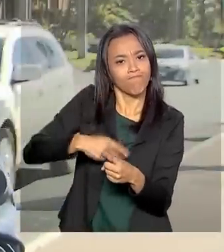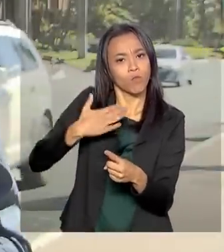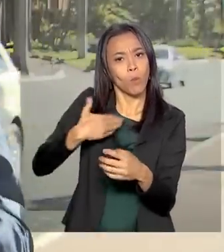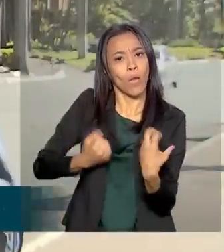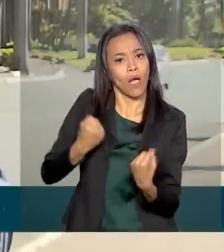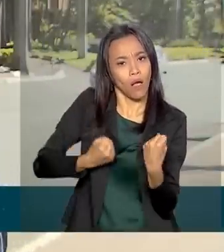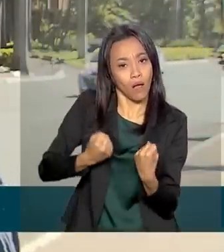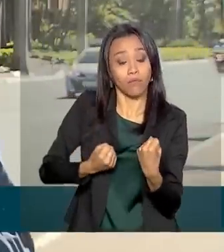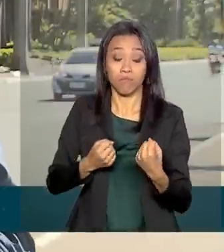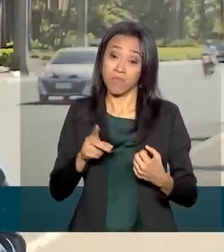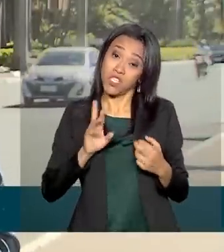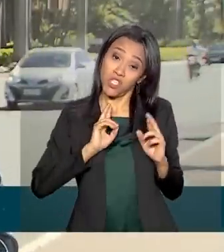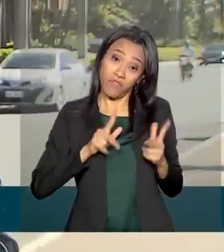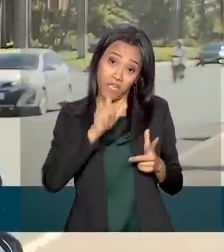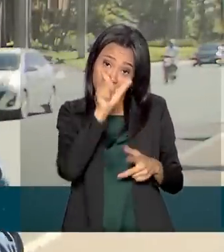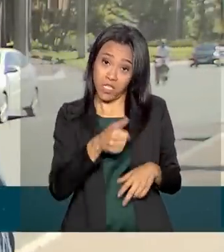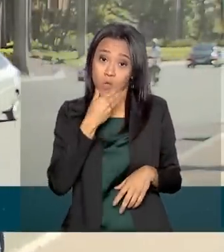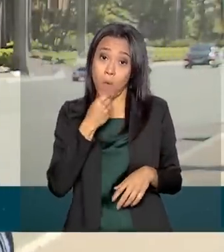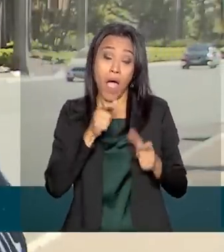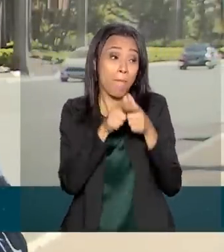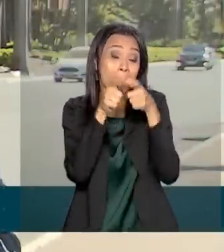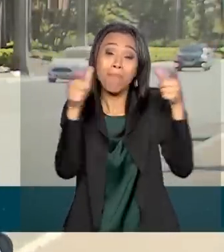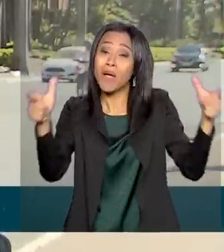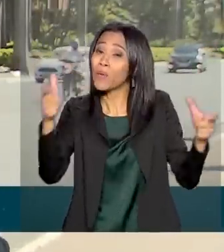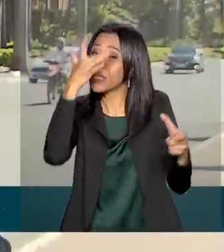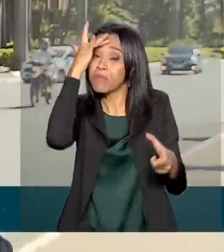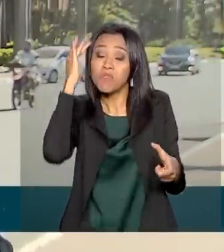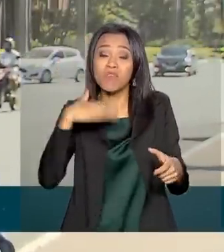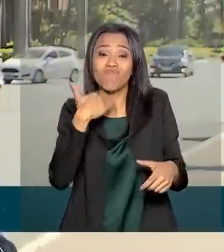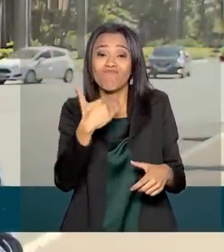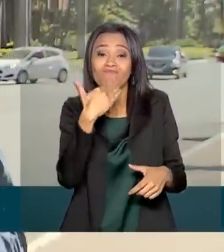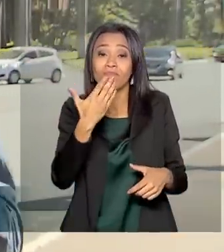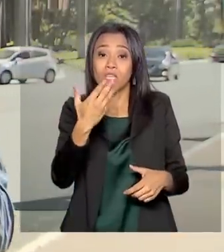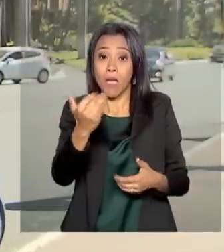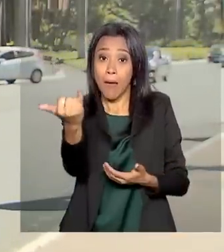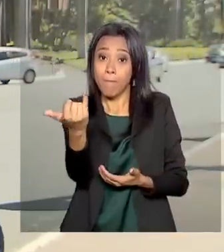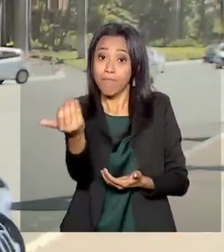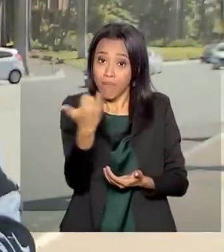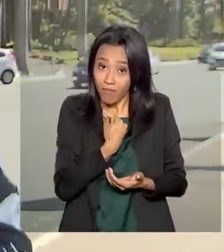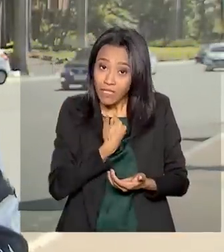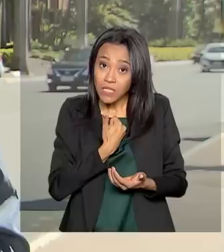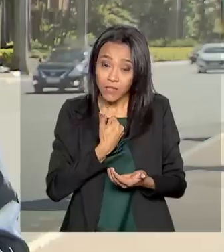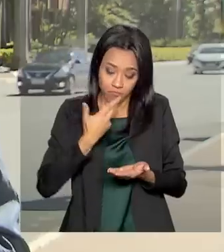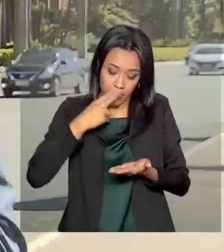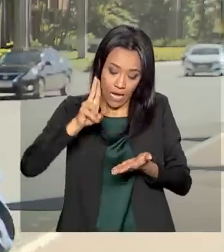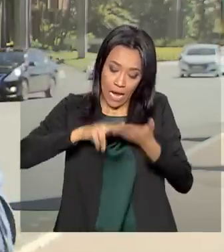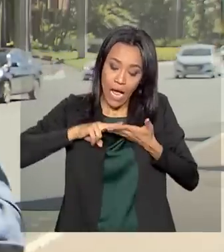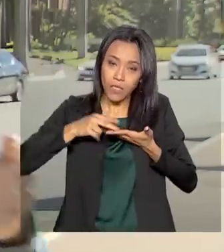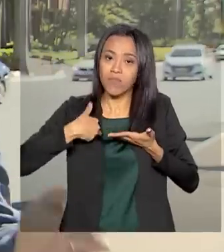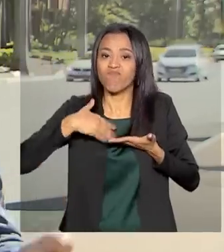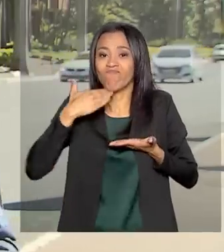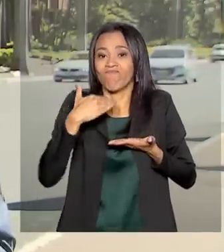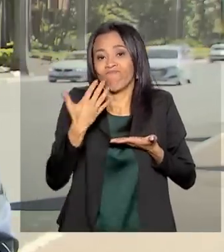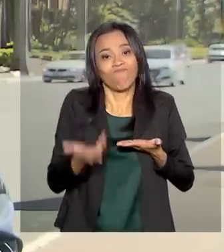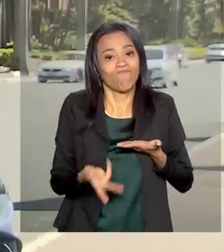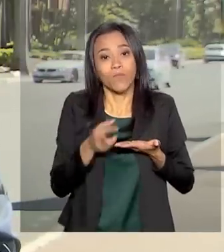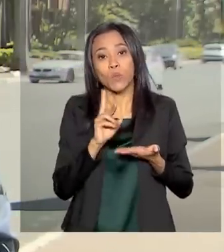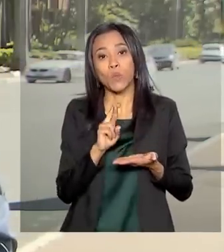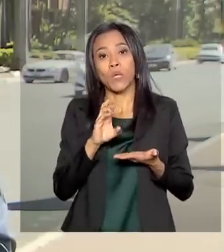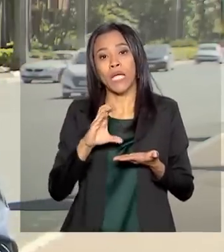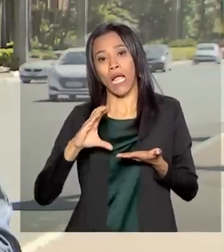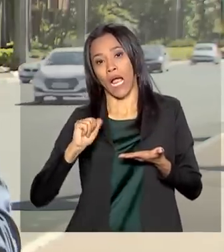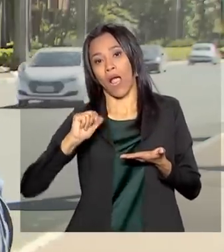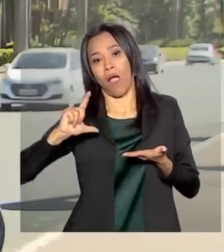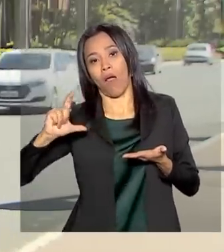de Dorival, a maioria dos consumidores não atende o chamado dos recaus. No setor de automóveis, dos mais de 9 milhões de